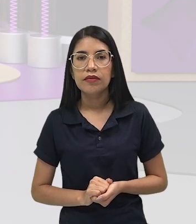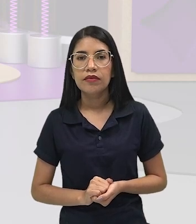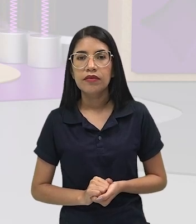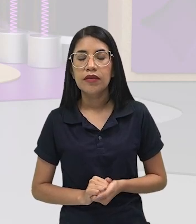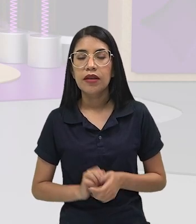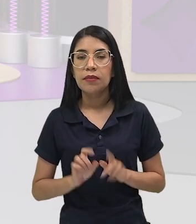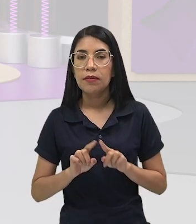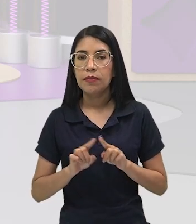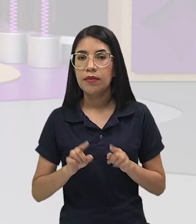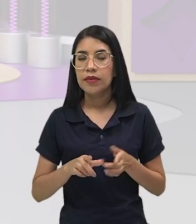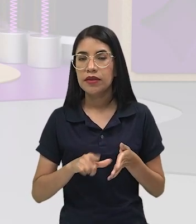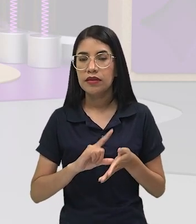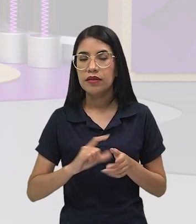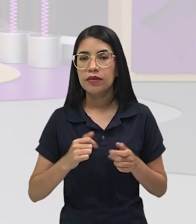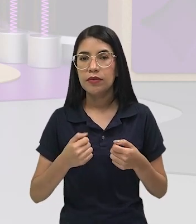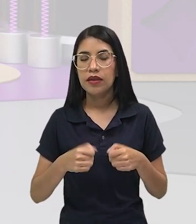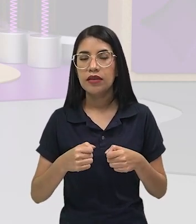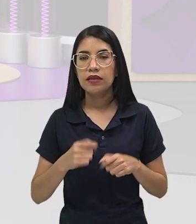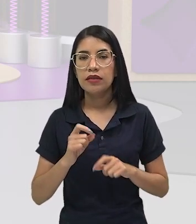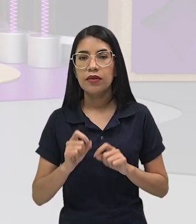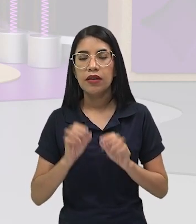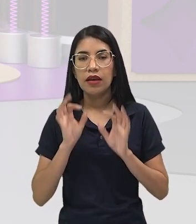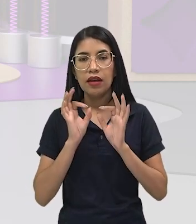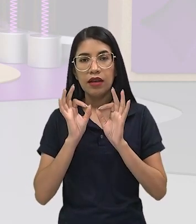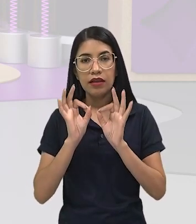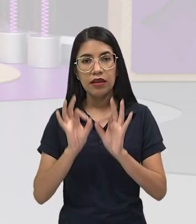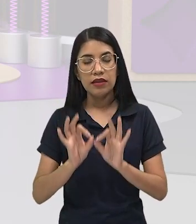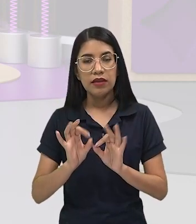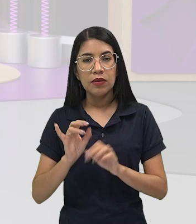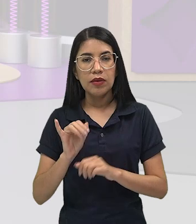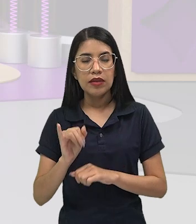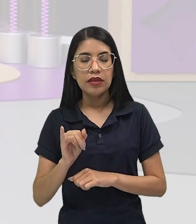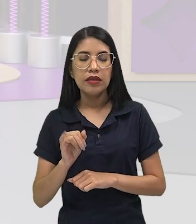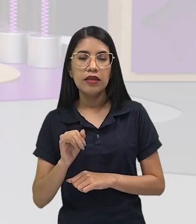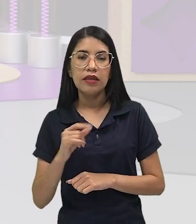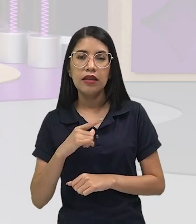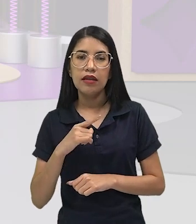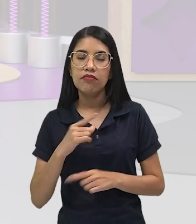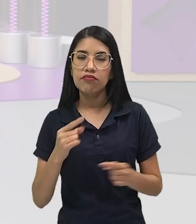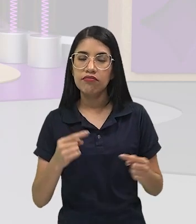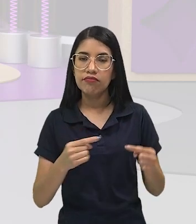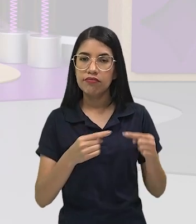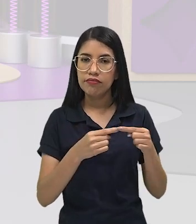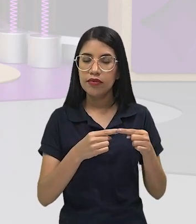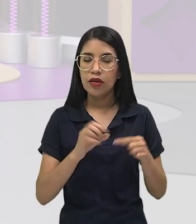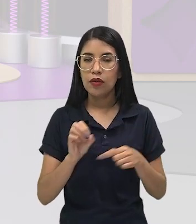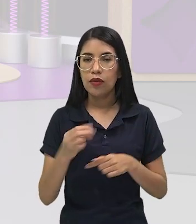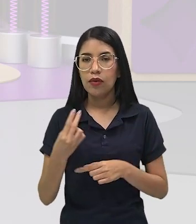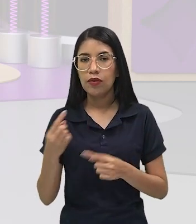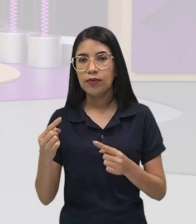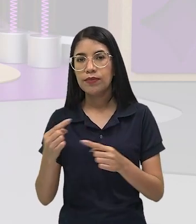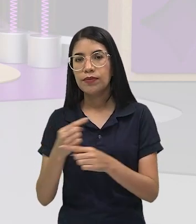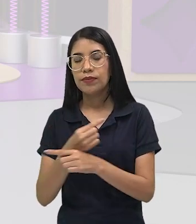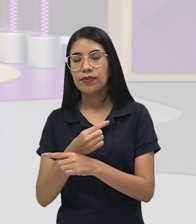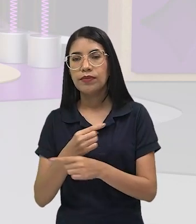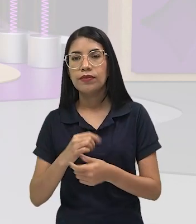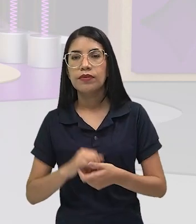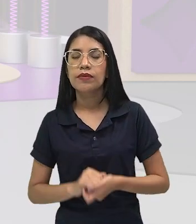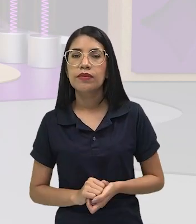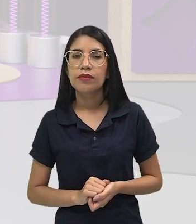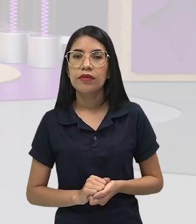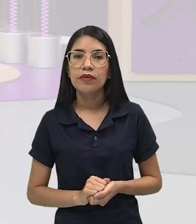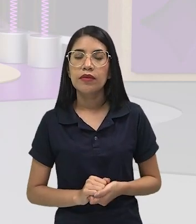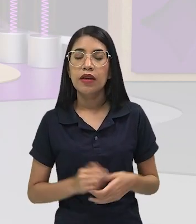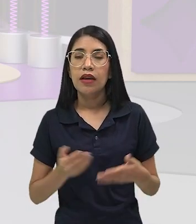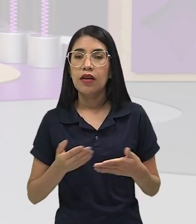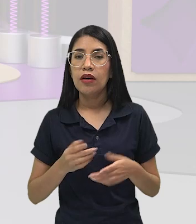antes você estar atento se você está diante de uma grandeza diretamente ou inversamente. E aí você vai ver